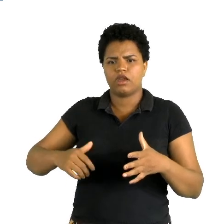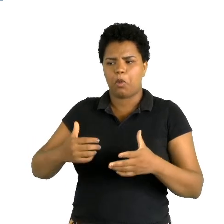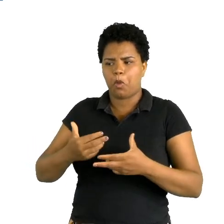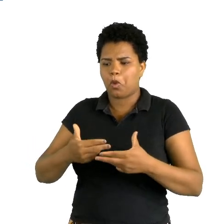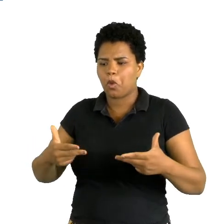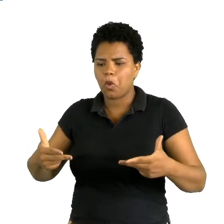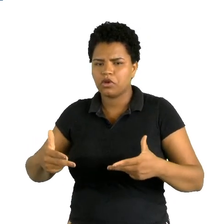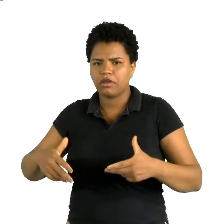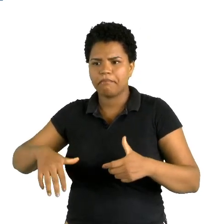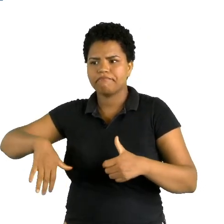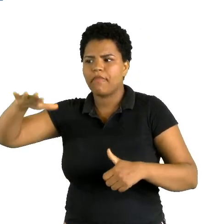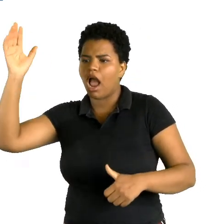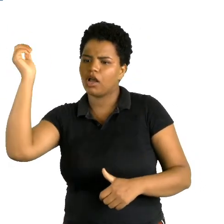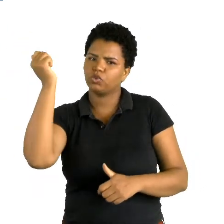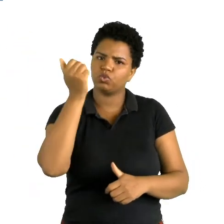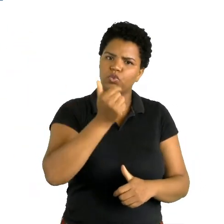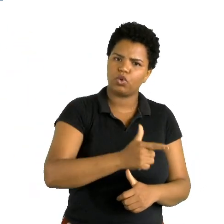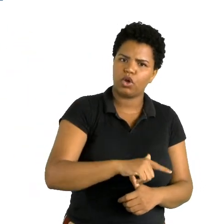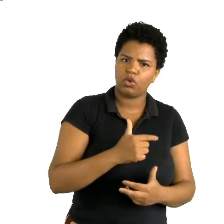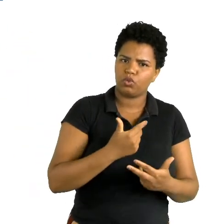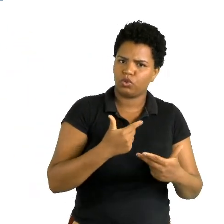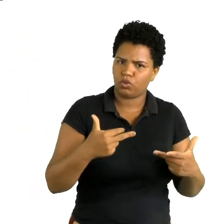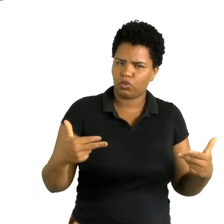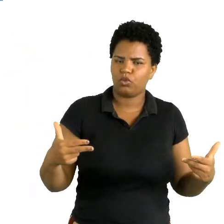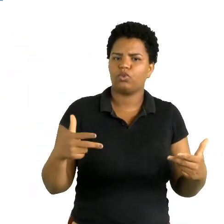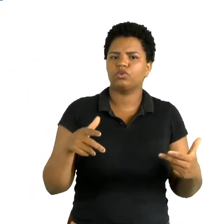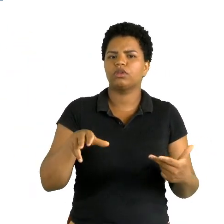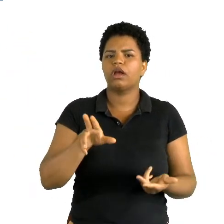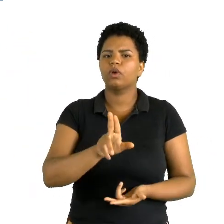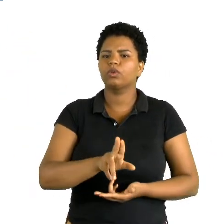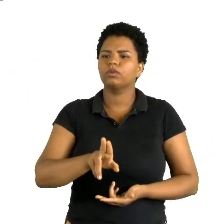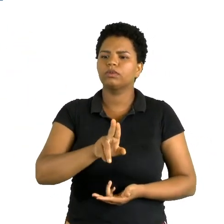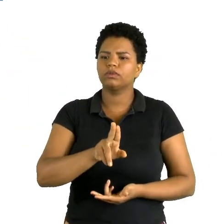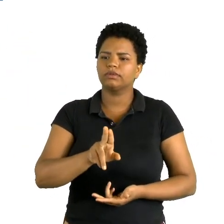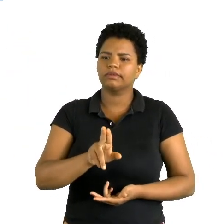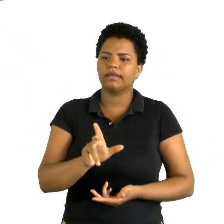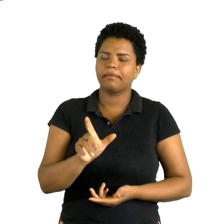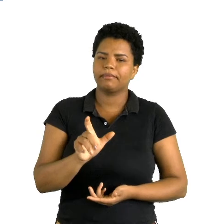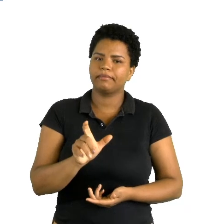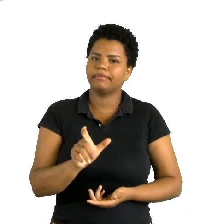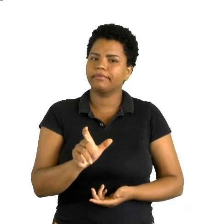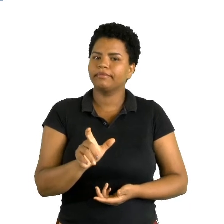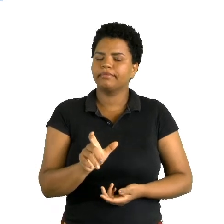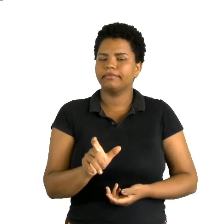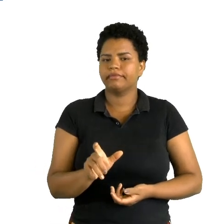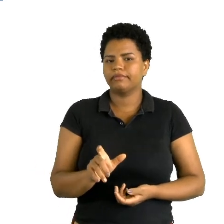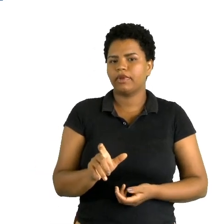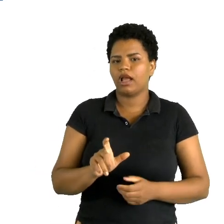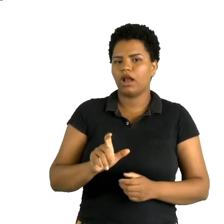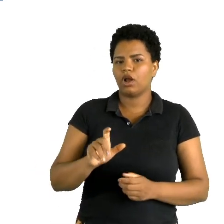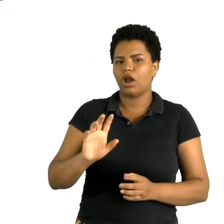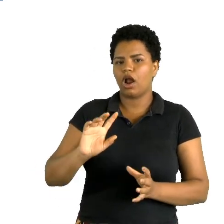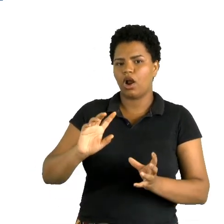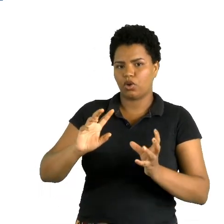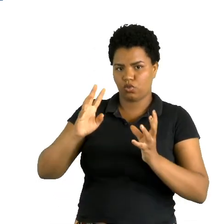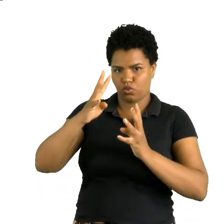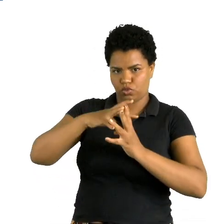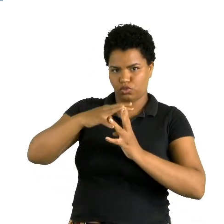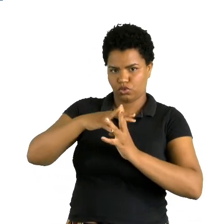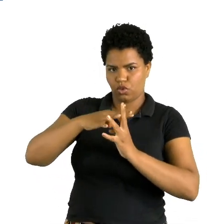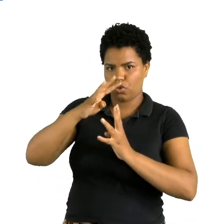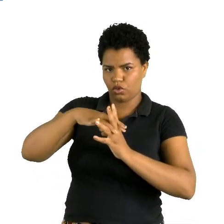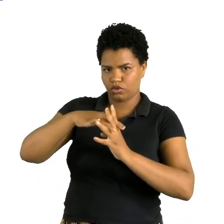um elemento é maior do que um outro elemento, a gente vai duplicar a última consoante da palavra big.